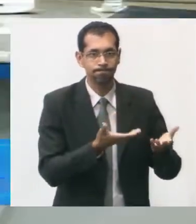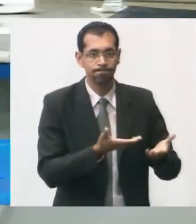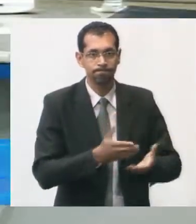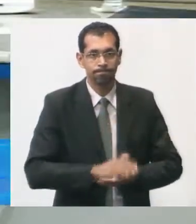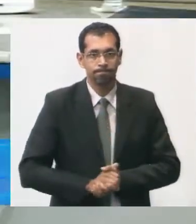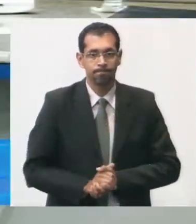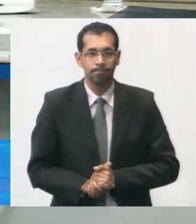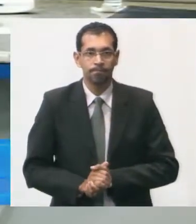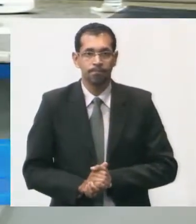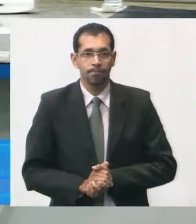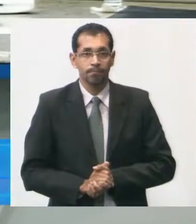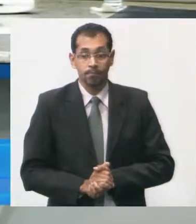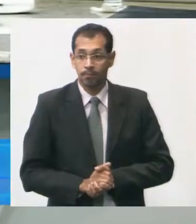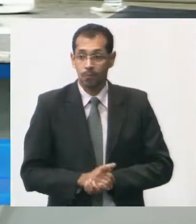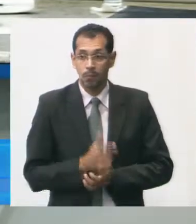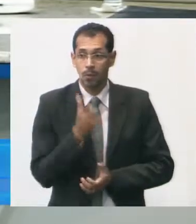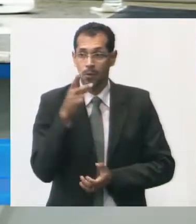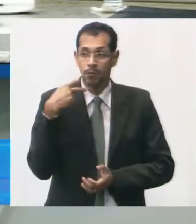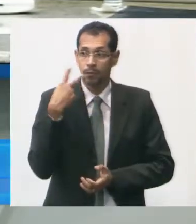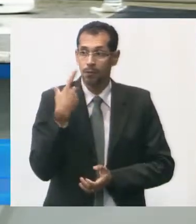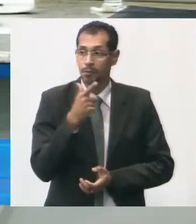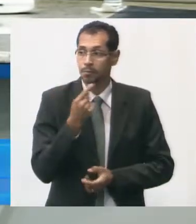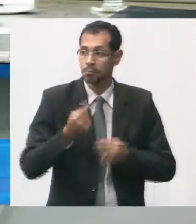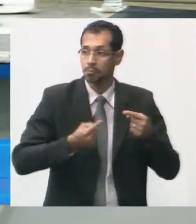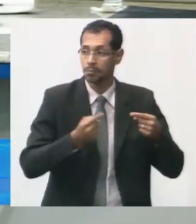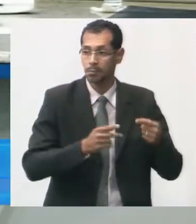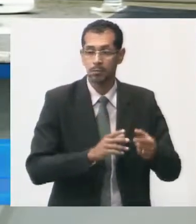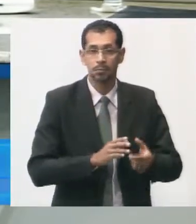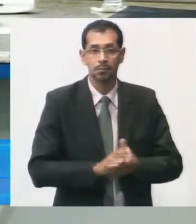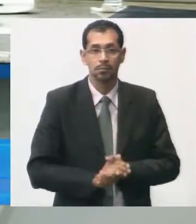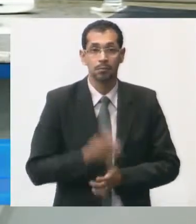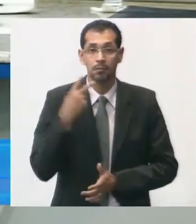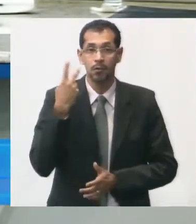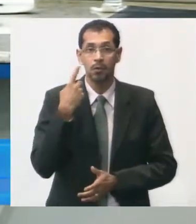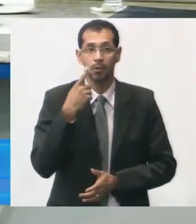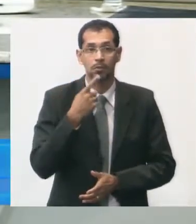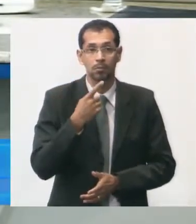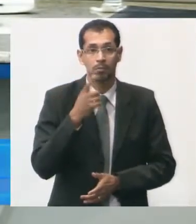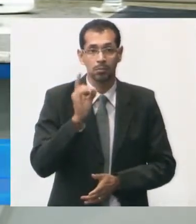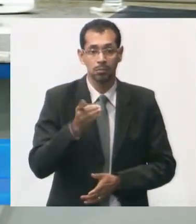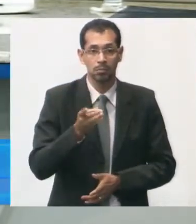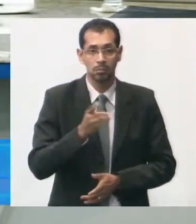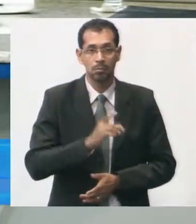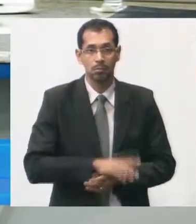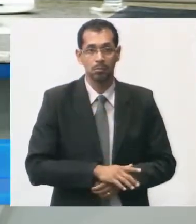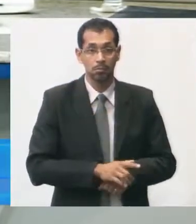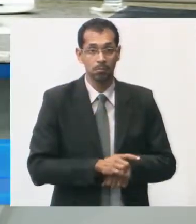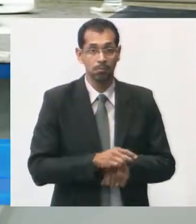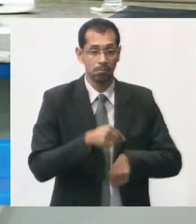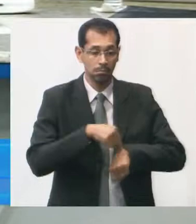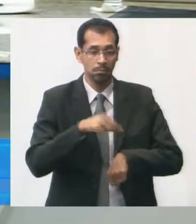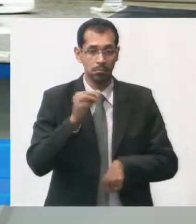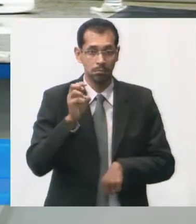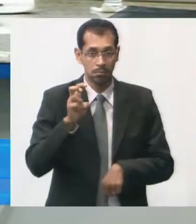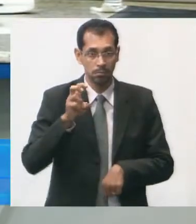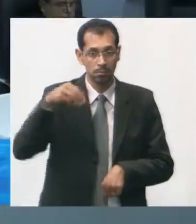Mas algum vereador para discutir a matéria? Vereador Dalton Neves, pelo tempo de 5 minutos para discutir a matéria.